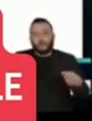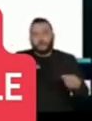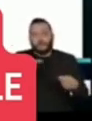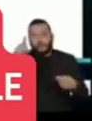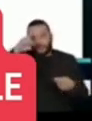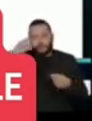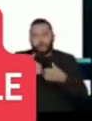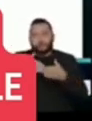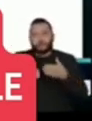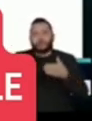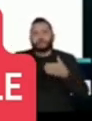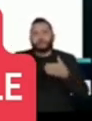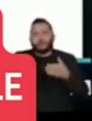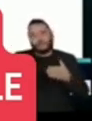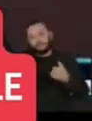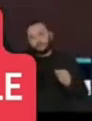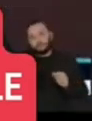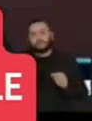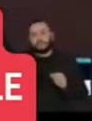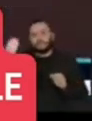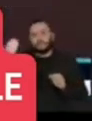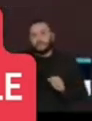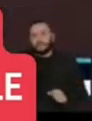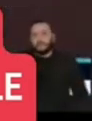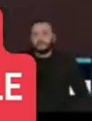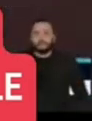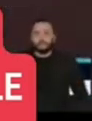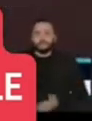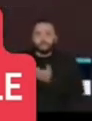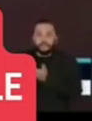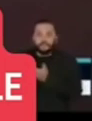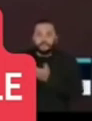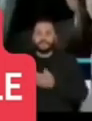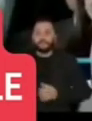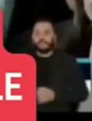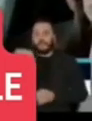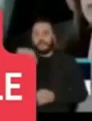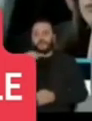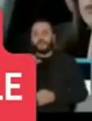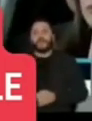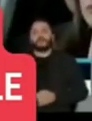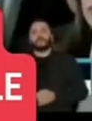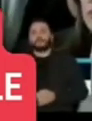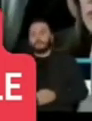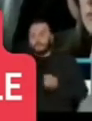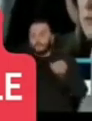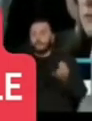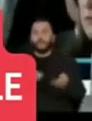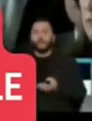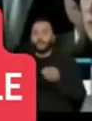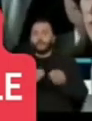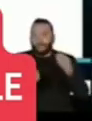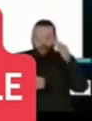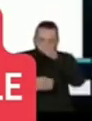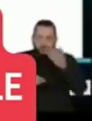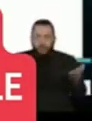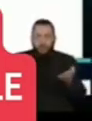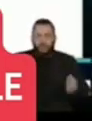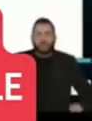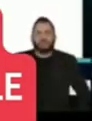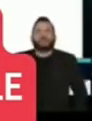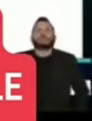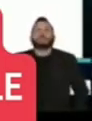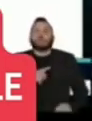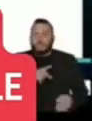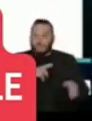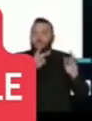nos próximos dias ou nas próximas horas. Nardes também analisou a situação atual do presidente Jair Bolsonaro. Tem